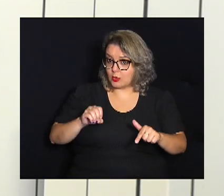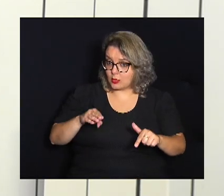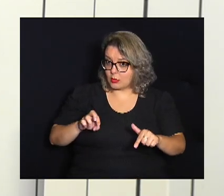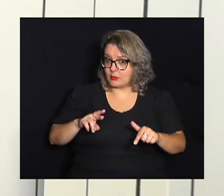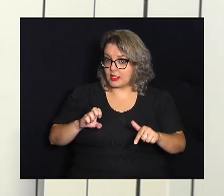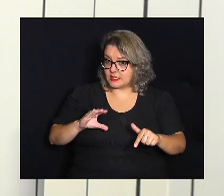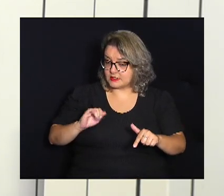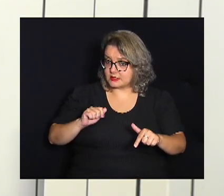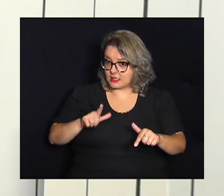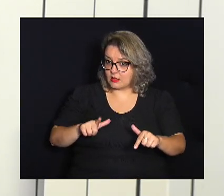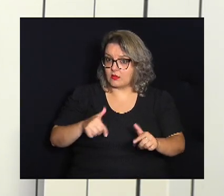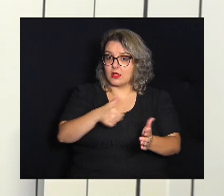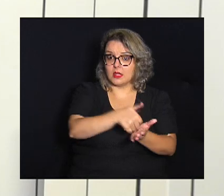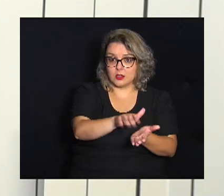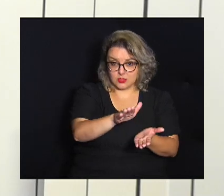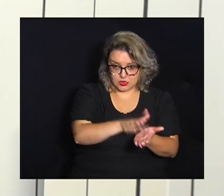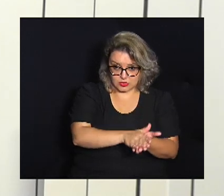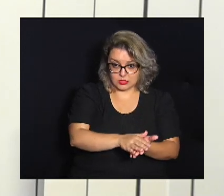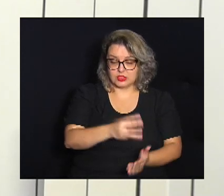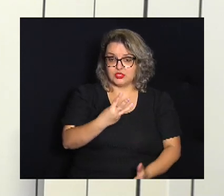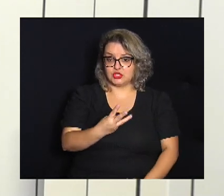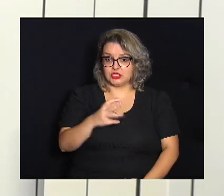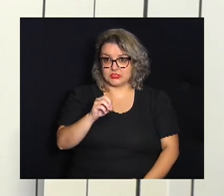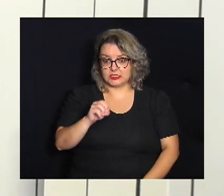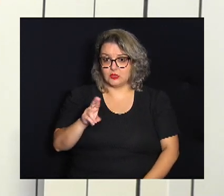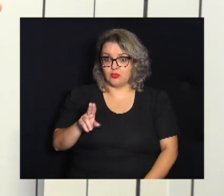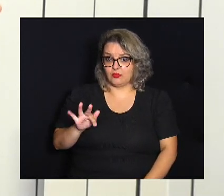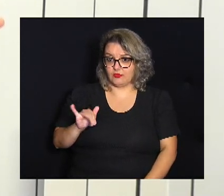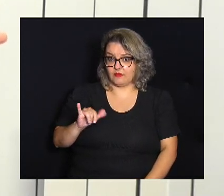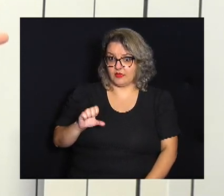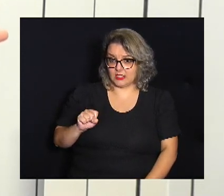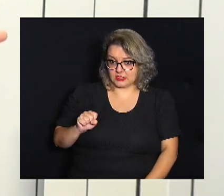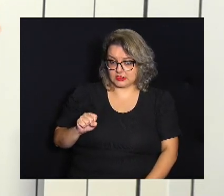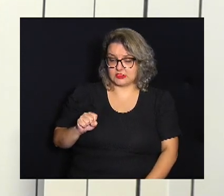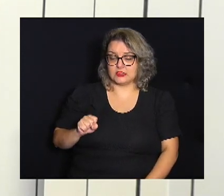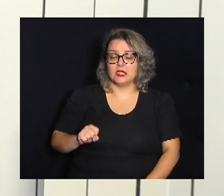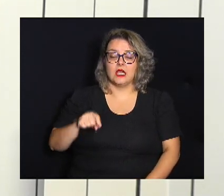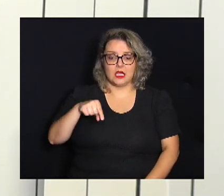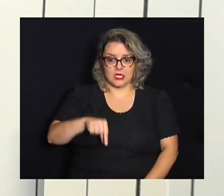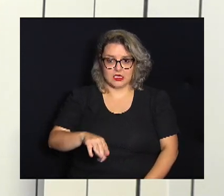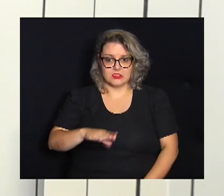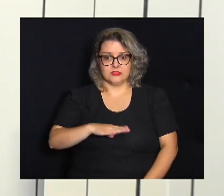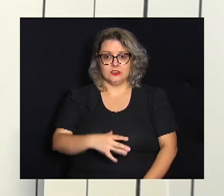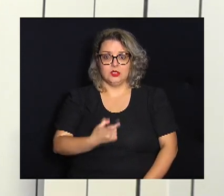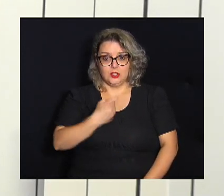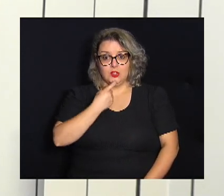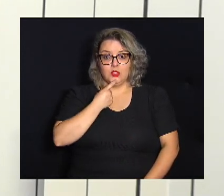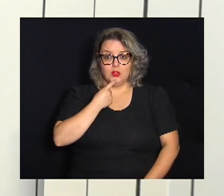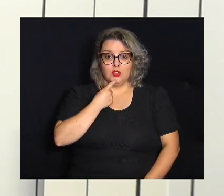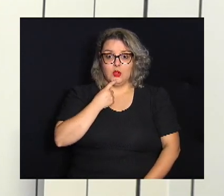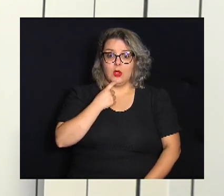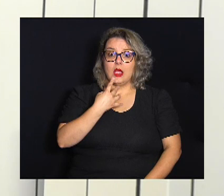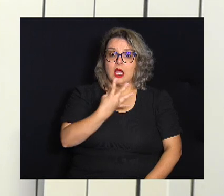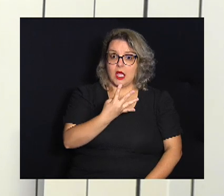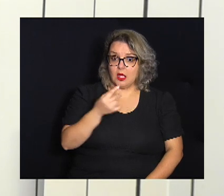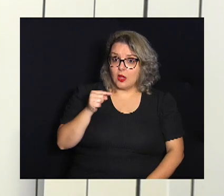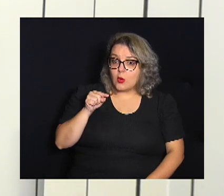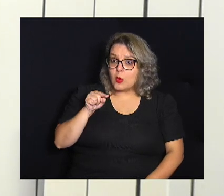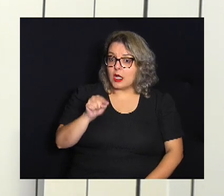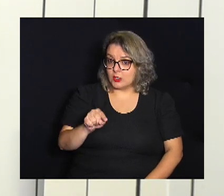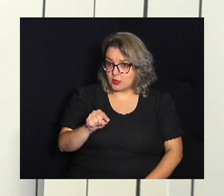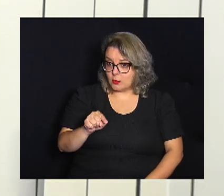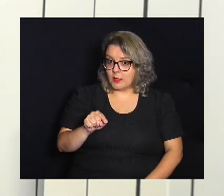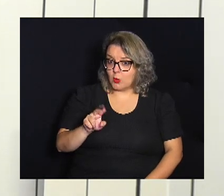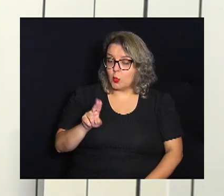vai ser aplicada a multa de 300 UFICs, unidades fiscais de Campinas, a 4.000 unidades fiscais